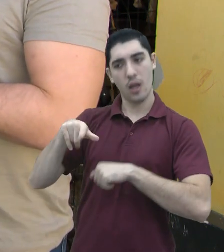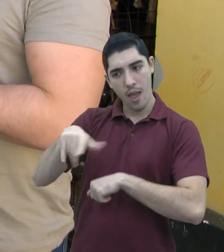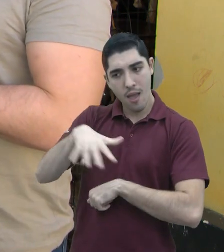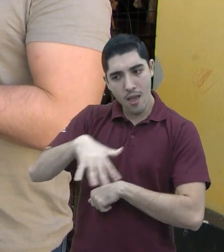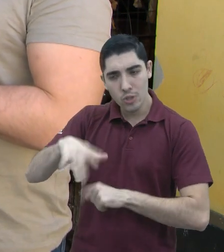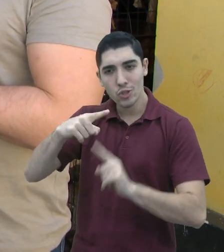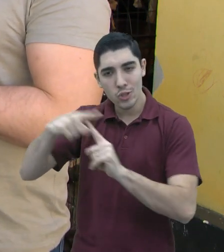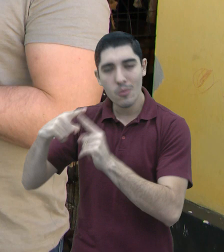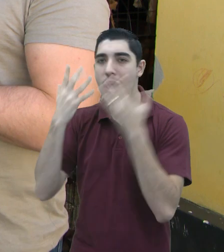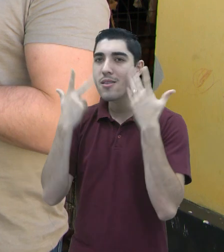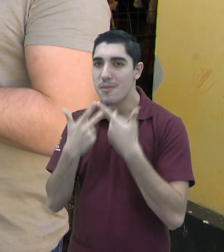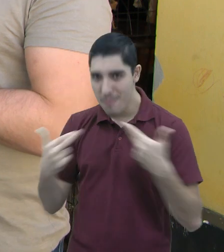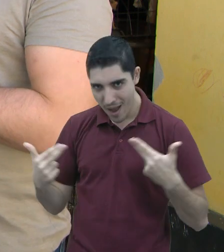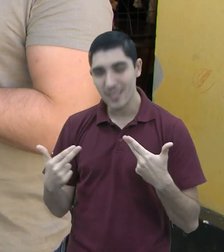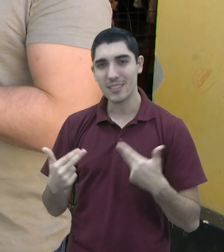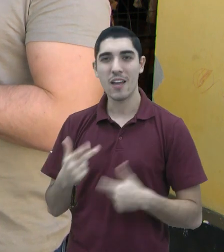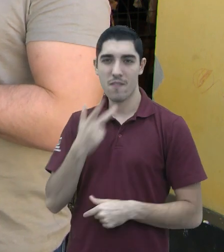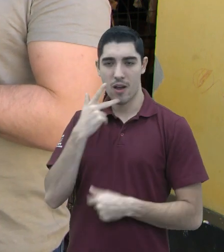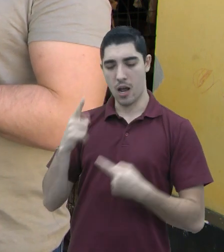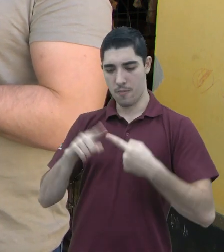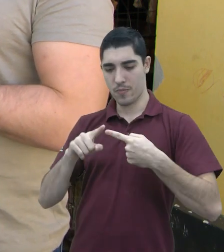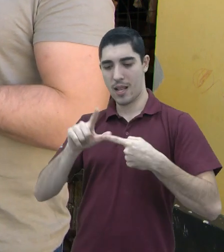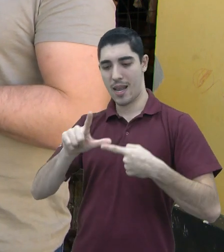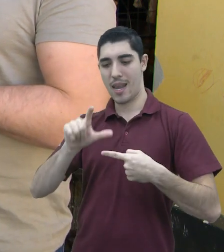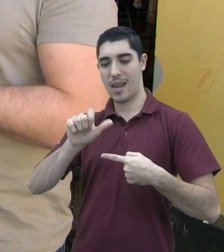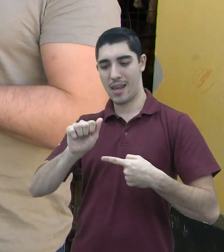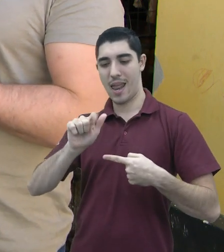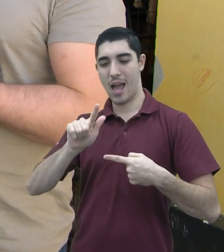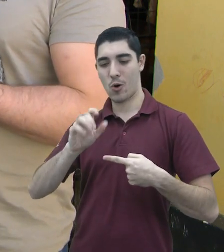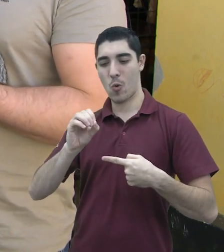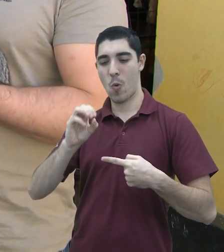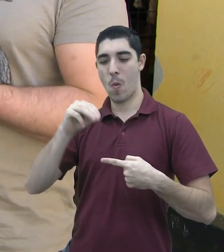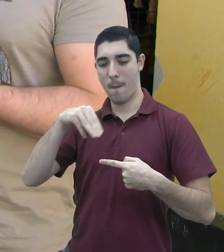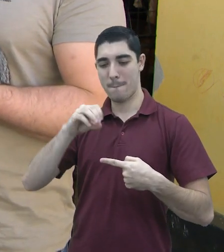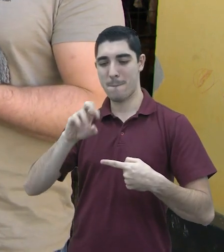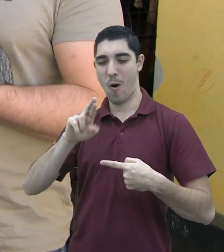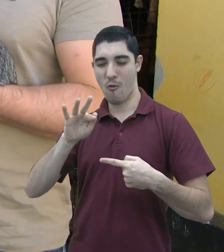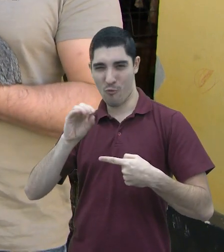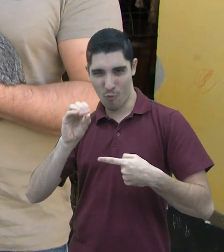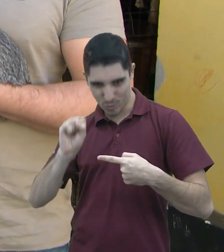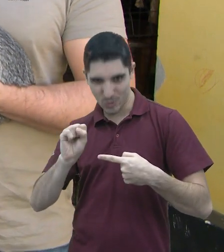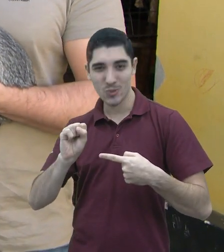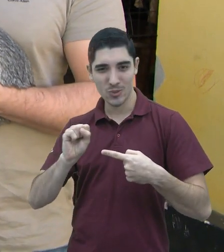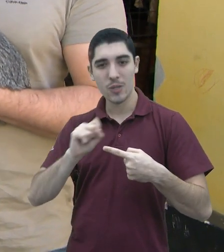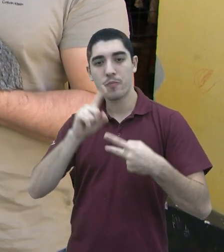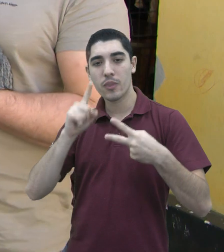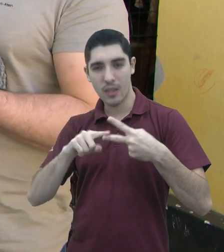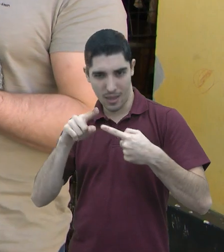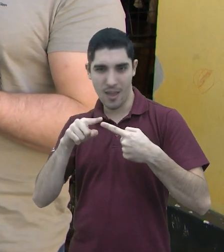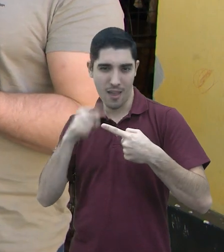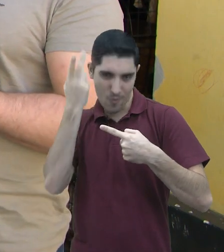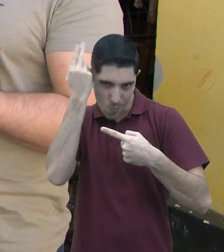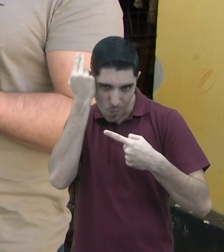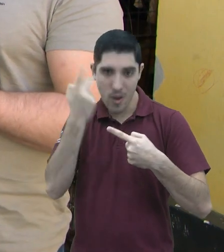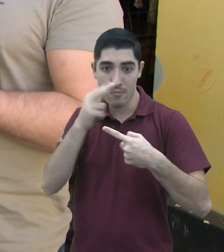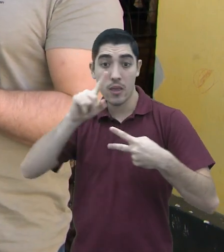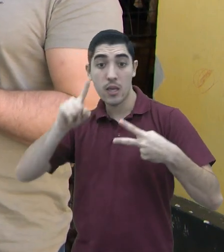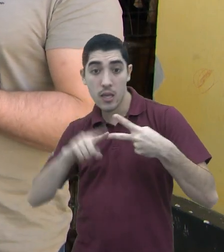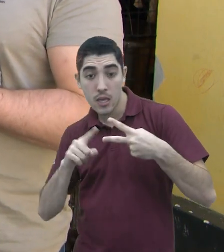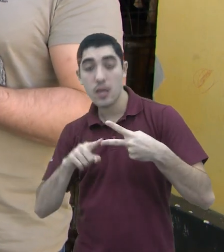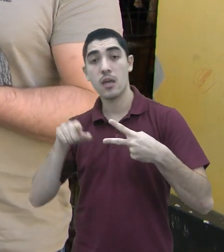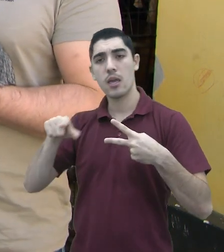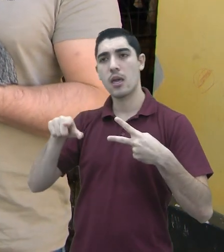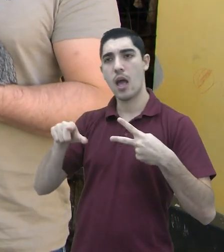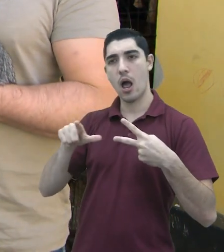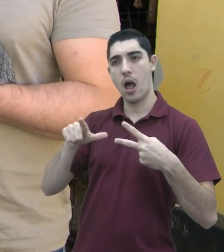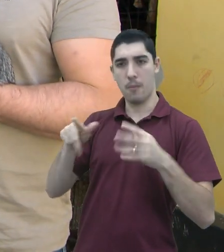também nessas espécies, né? A gente está falando de lagomorfos, como as duas que estão aqui com a gente, né? A Rubi e a Pluma. Pluma. Que é